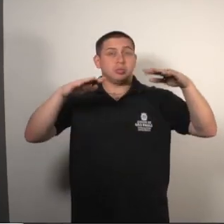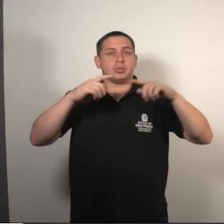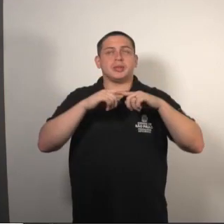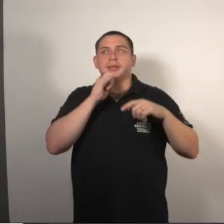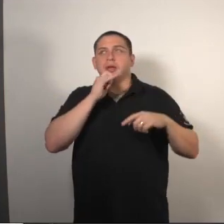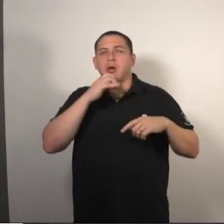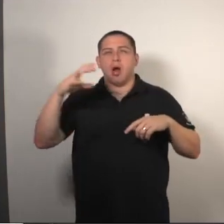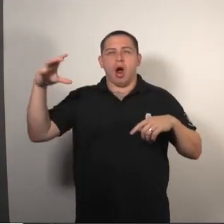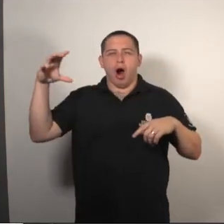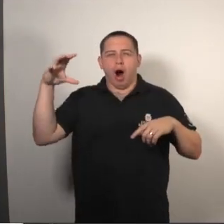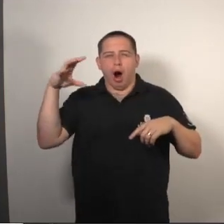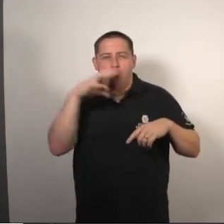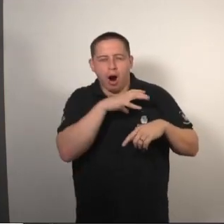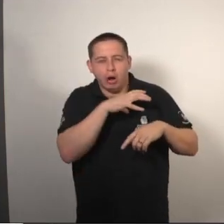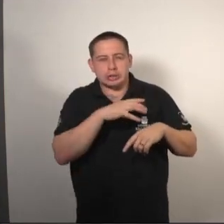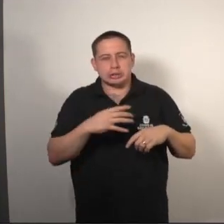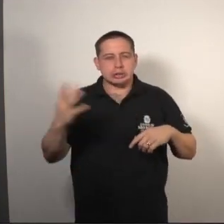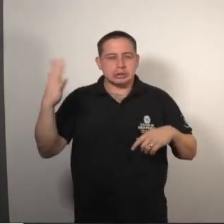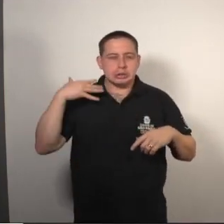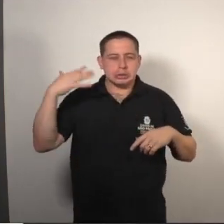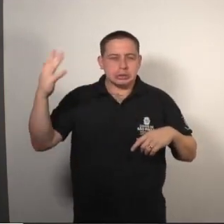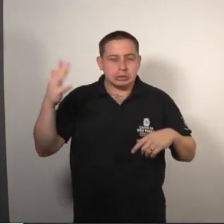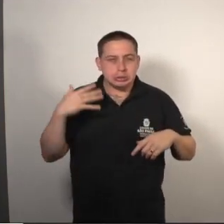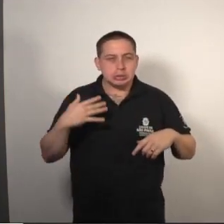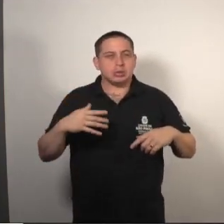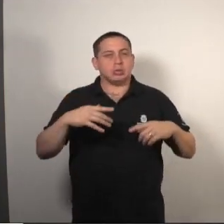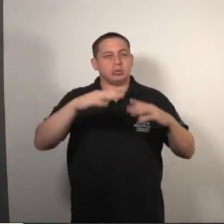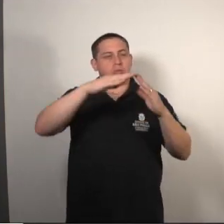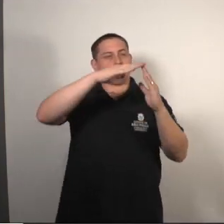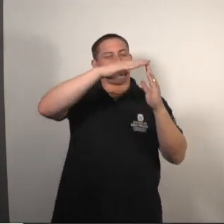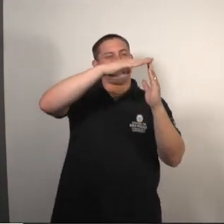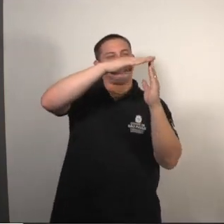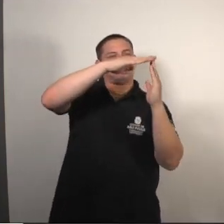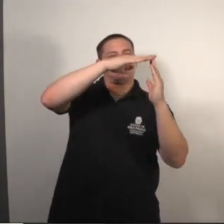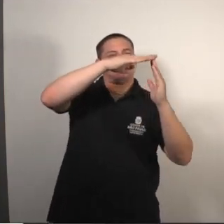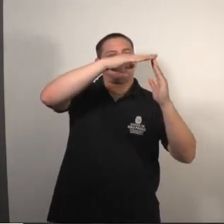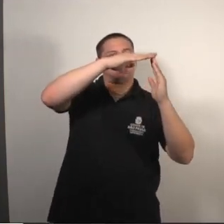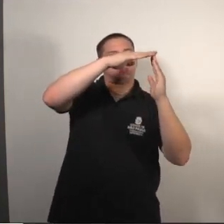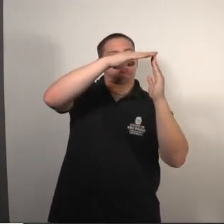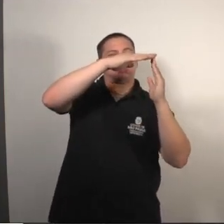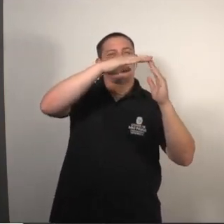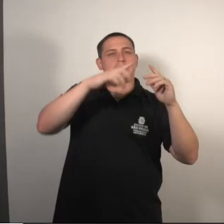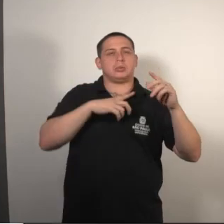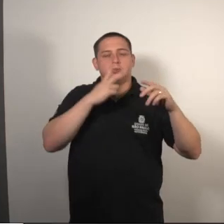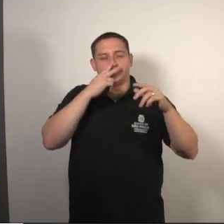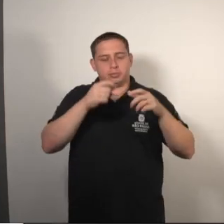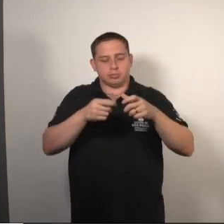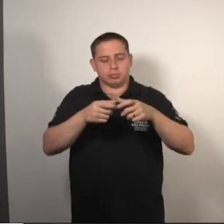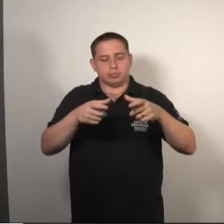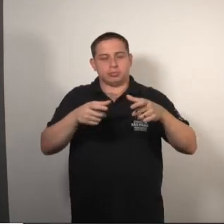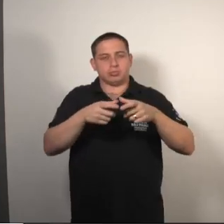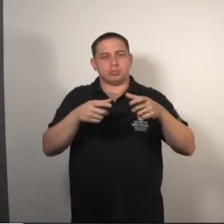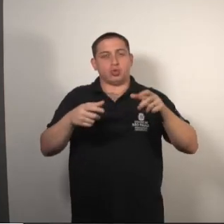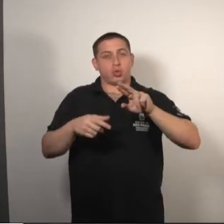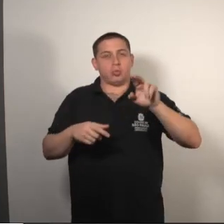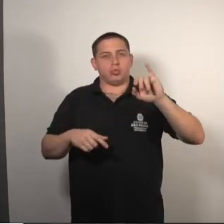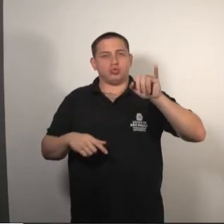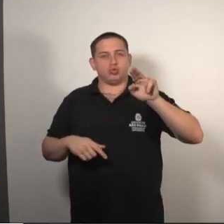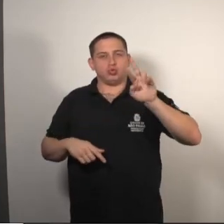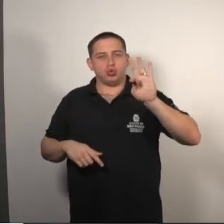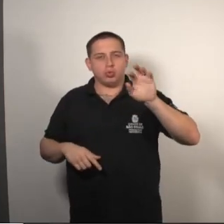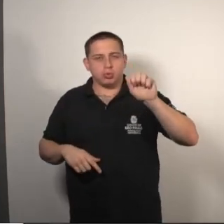esfriar, ao esquentar, a estrutura se movimente na horizontal. Por isso que, nesses apoios, nós temos as juntas de